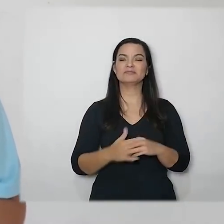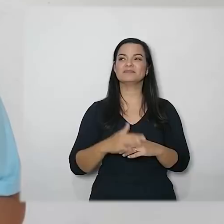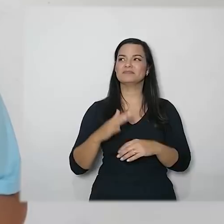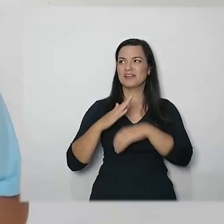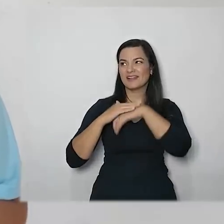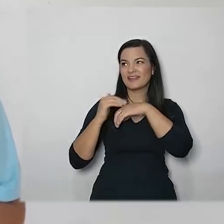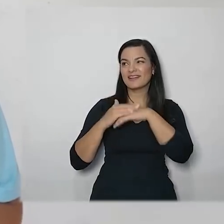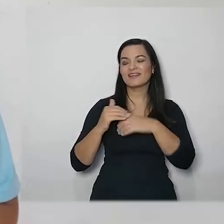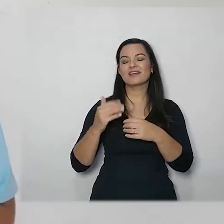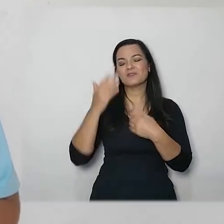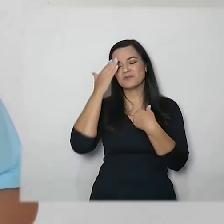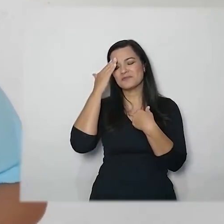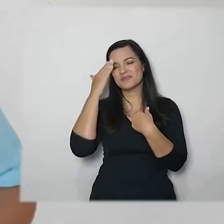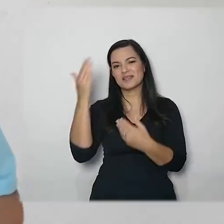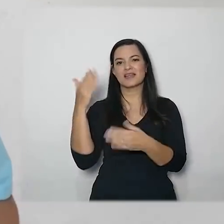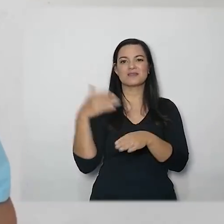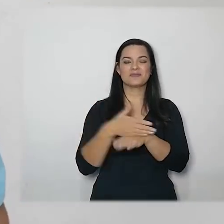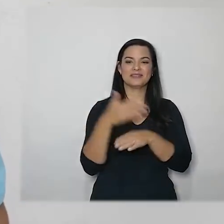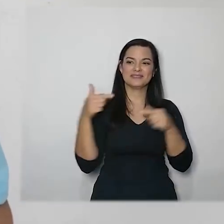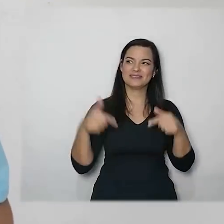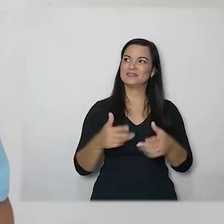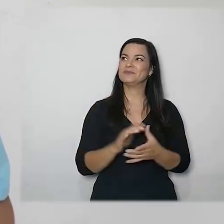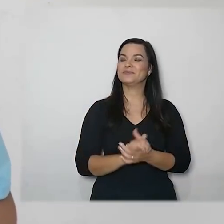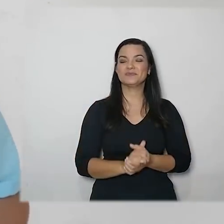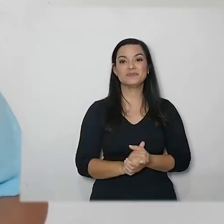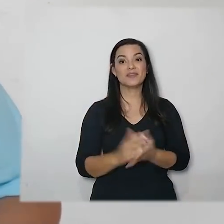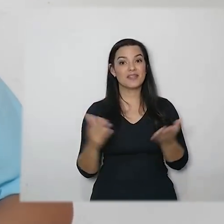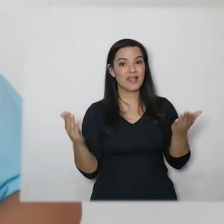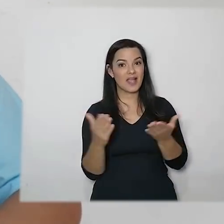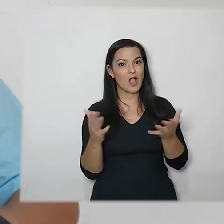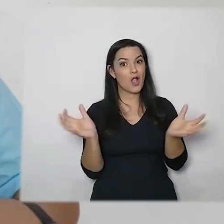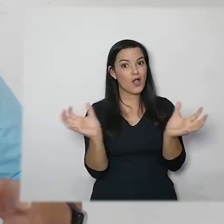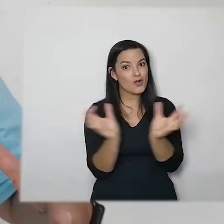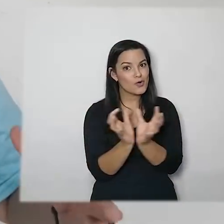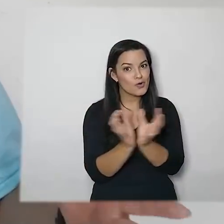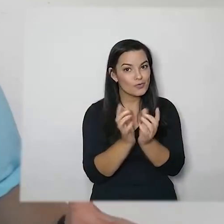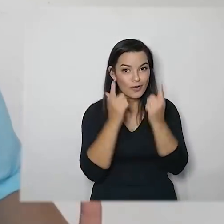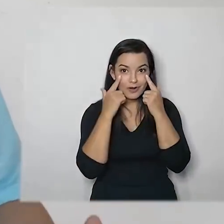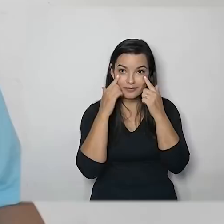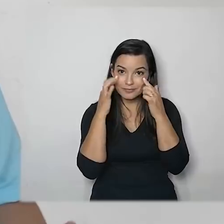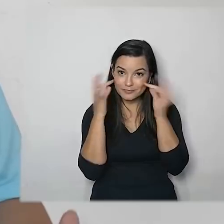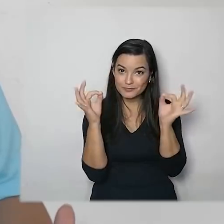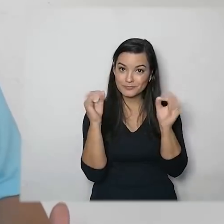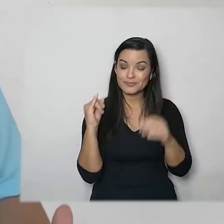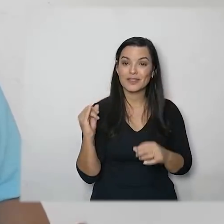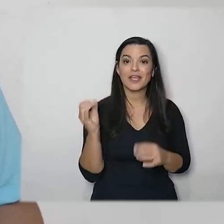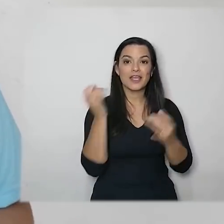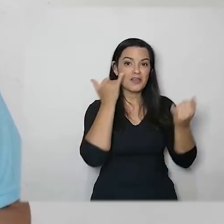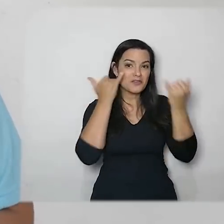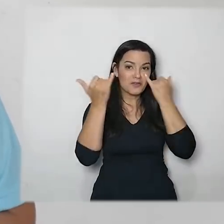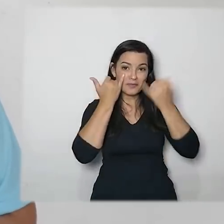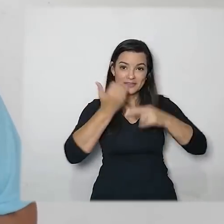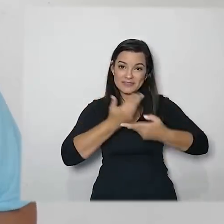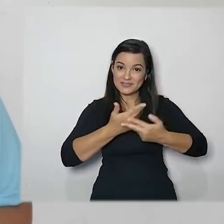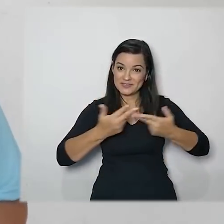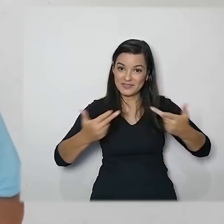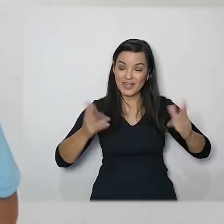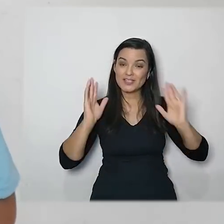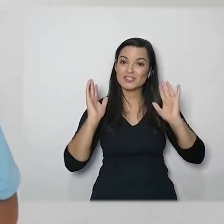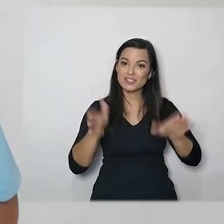sua participação. Agora, turminha, com todas essas informações, vamos